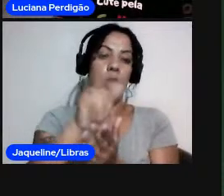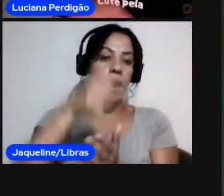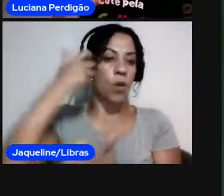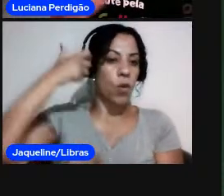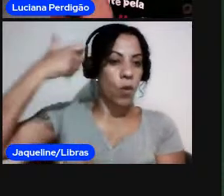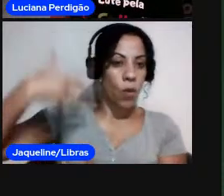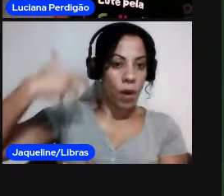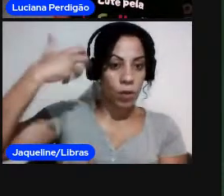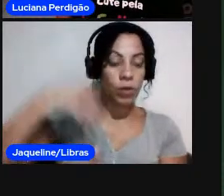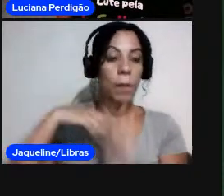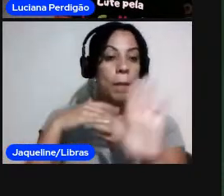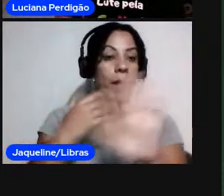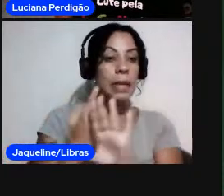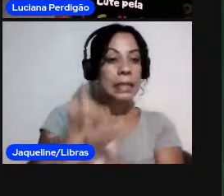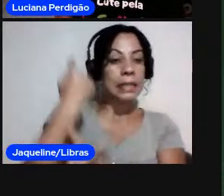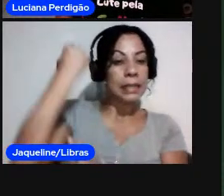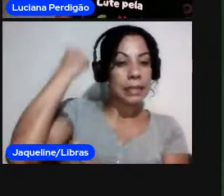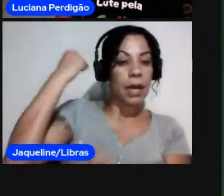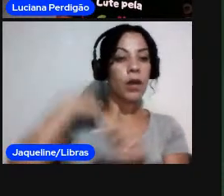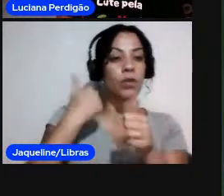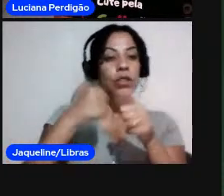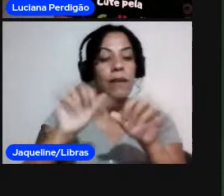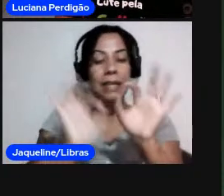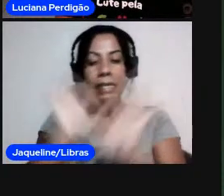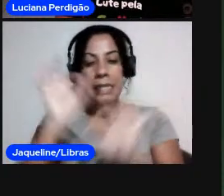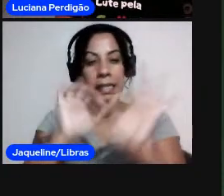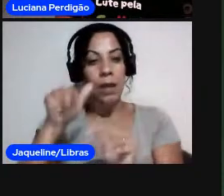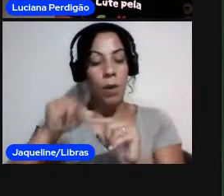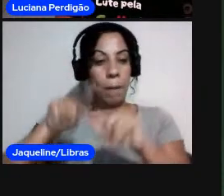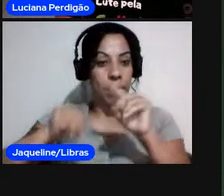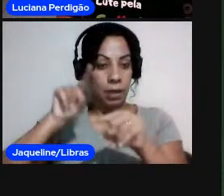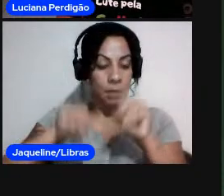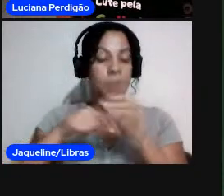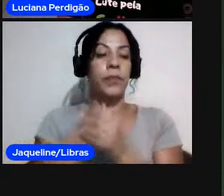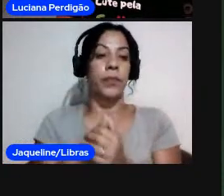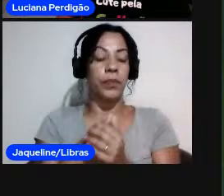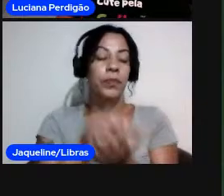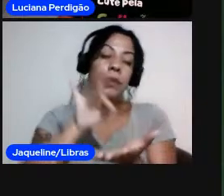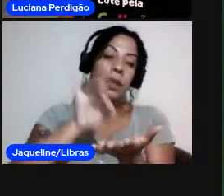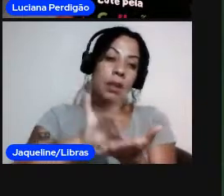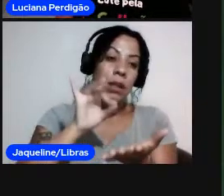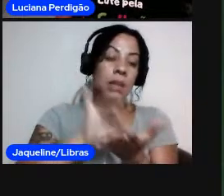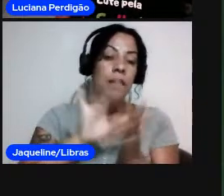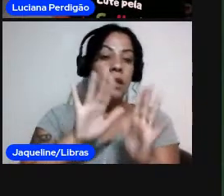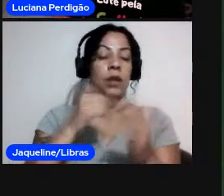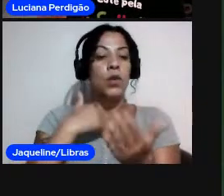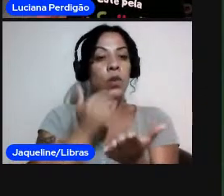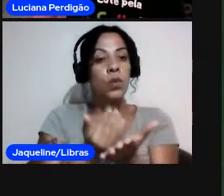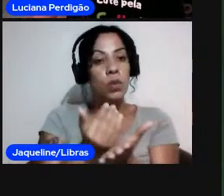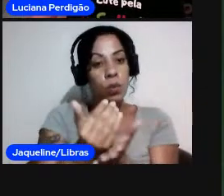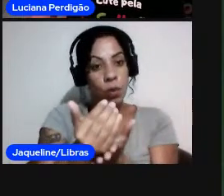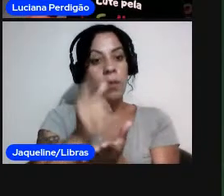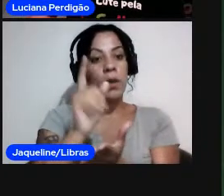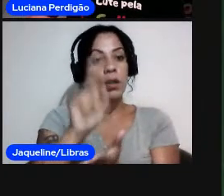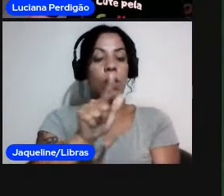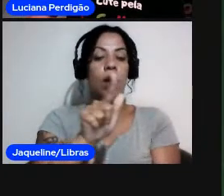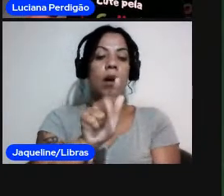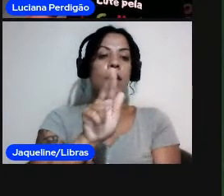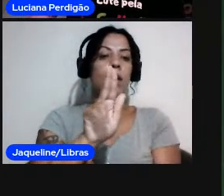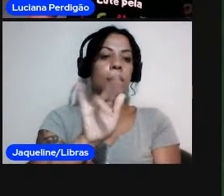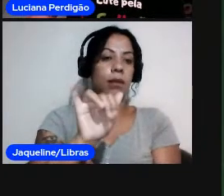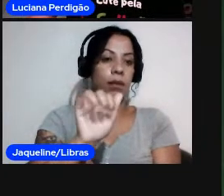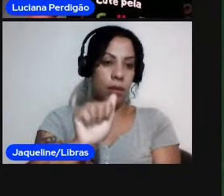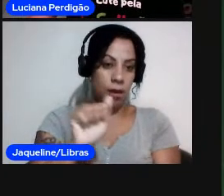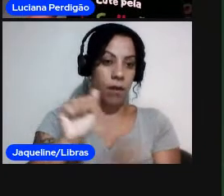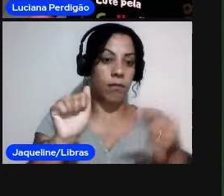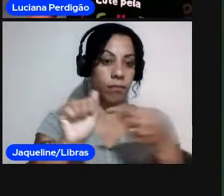lá, quando eu estava elaborando o produto, na verdade, né, eu comecei pelo guia, que ele é